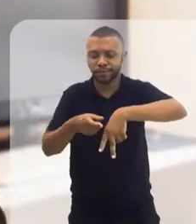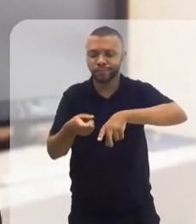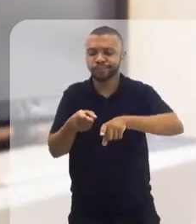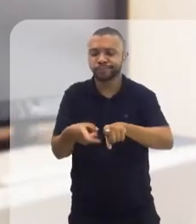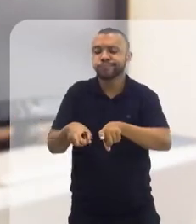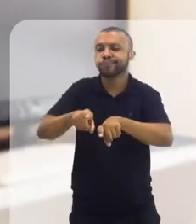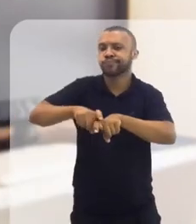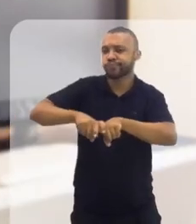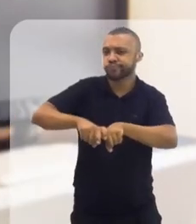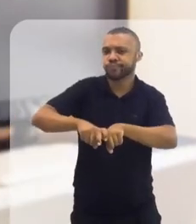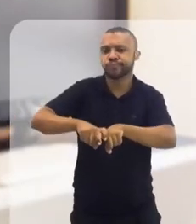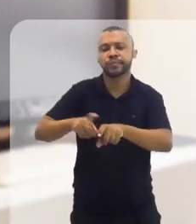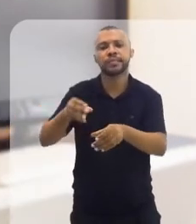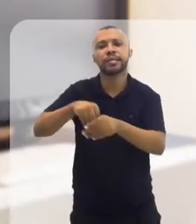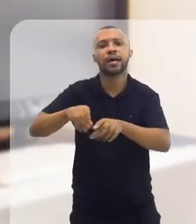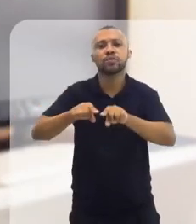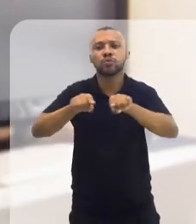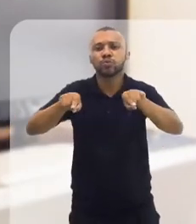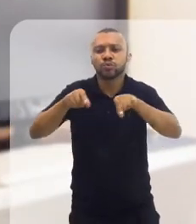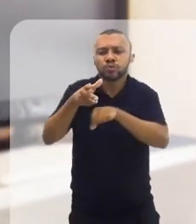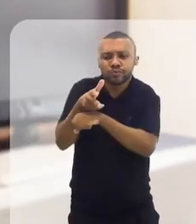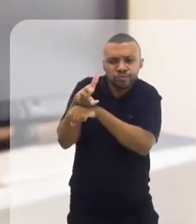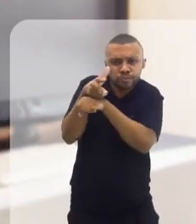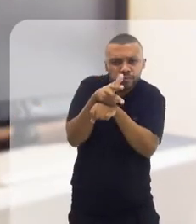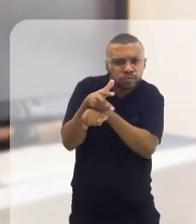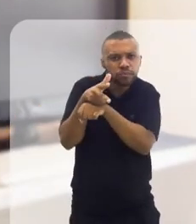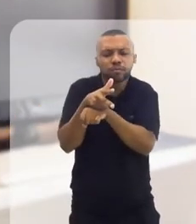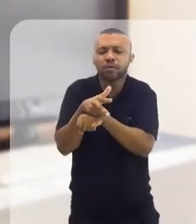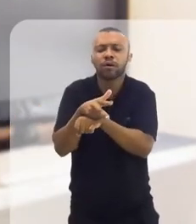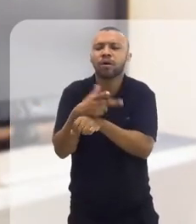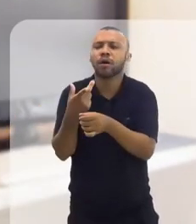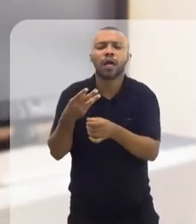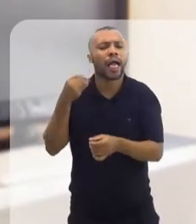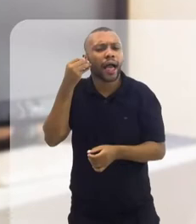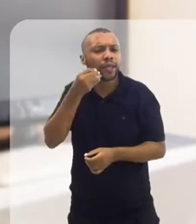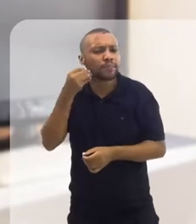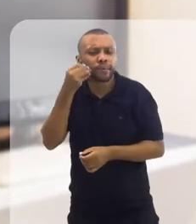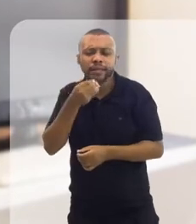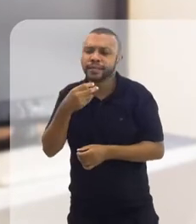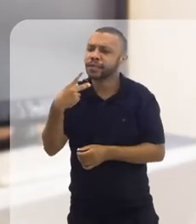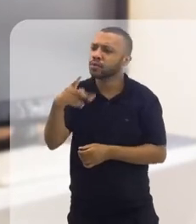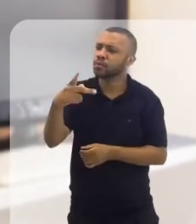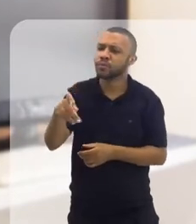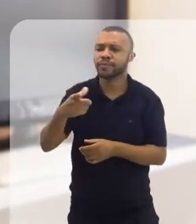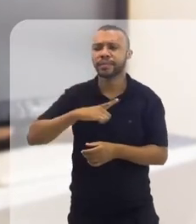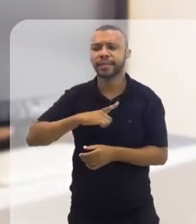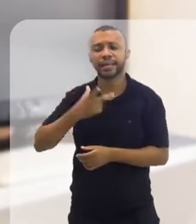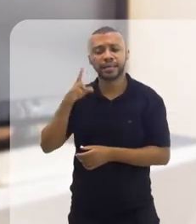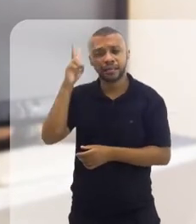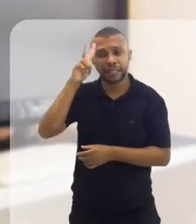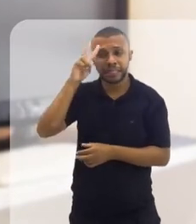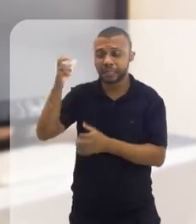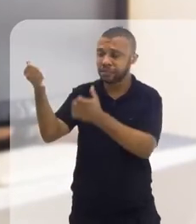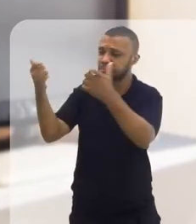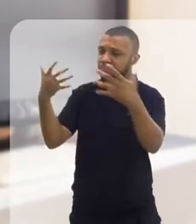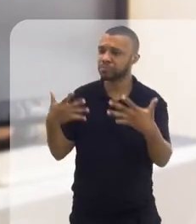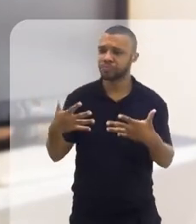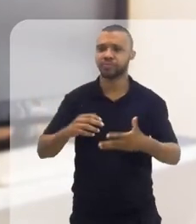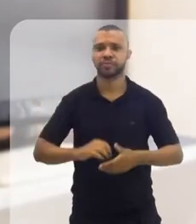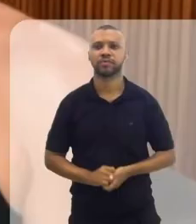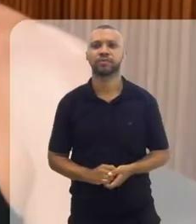estúdio. Queria que você me contasse algumas histórias nesse sentido. O que que você traz dessas, que lições você traz dessas